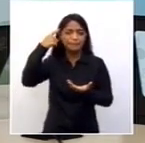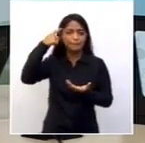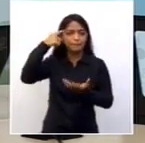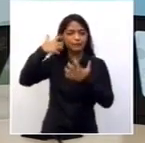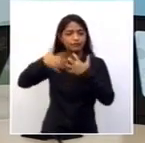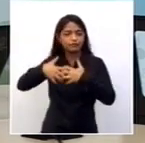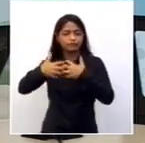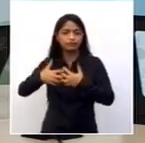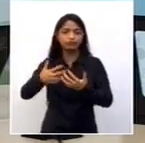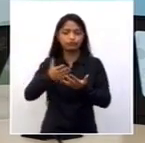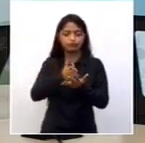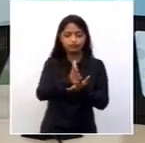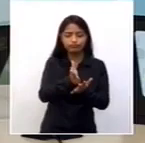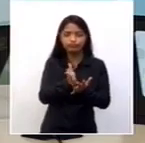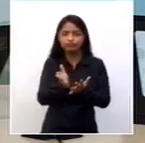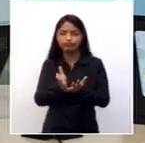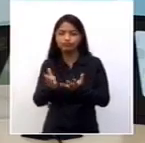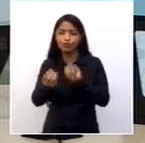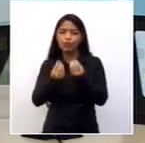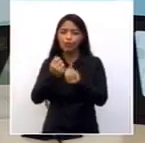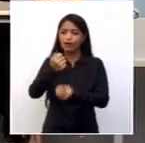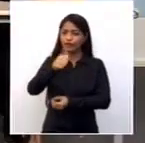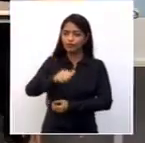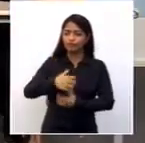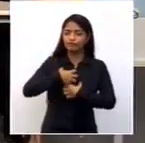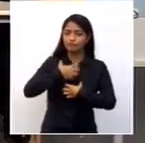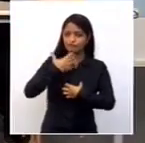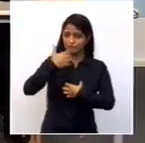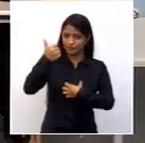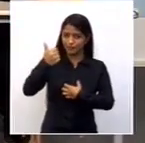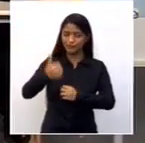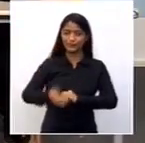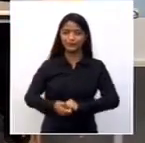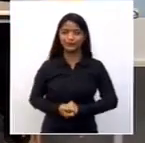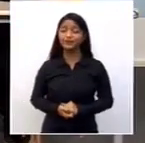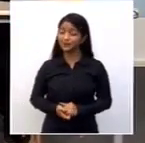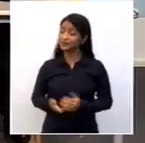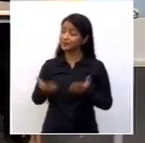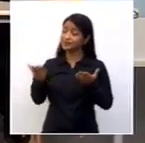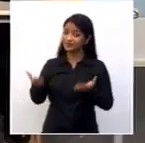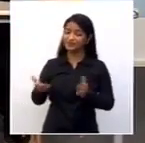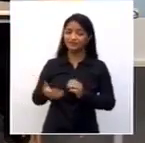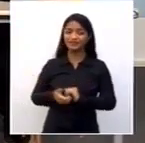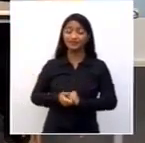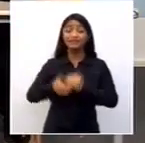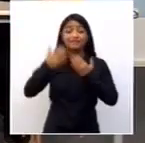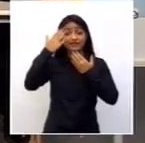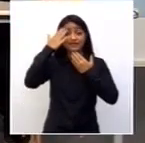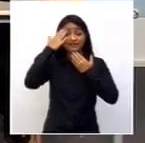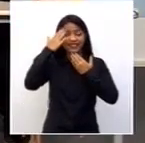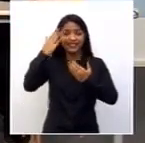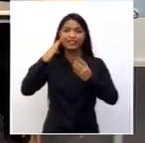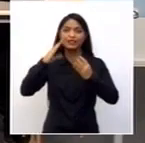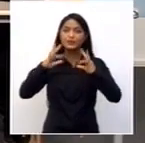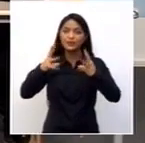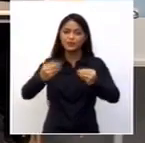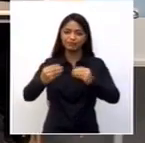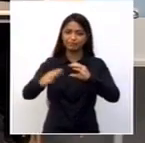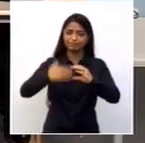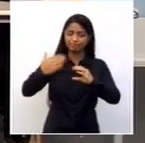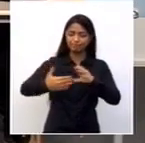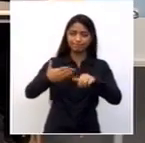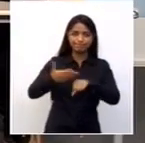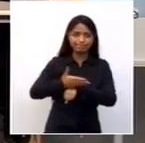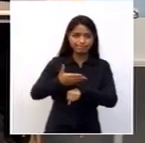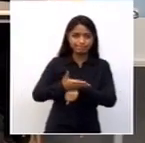essa avaliação seja realizada da melhor forma. É isso, né? Nós agradecemos então a participação de todos, as colaborações